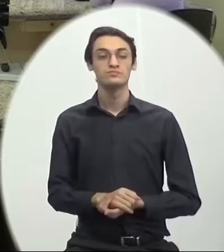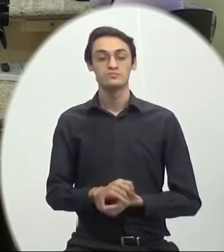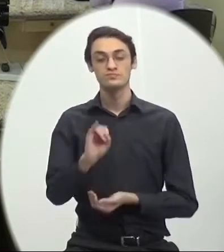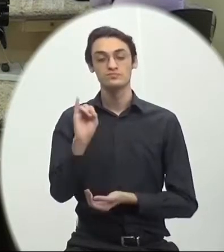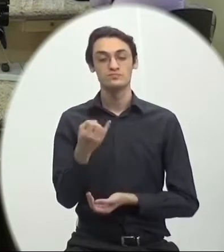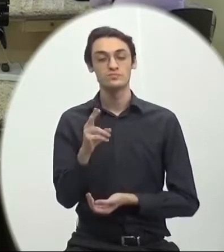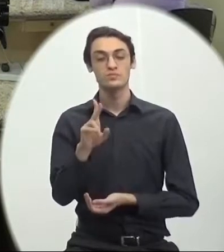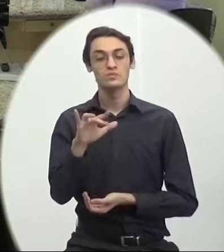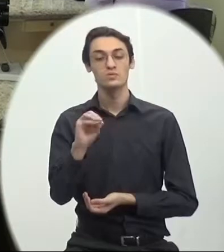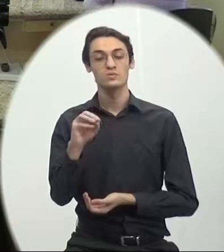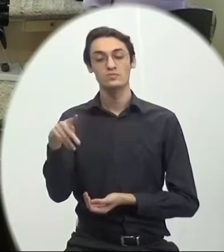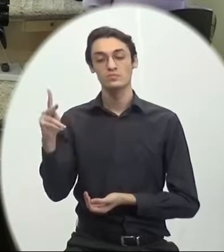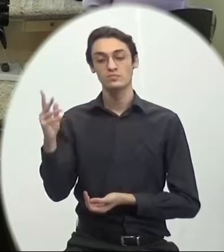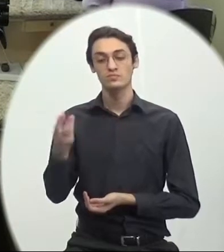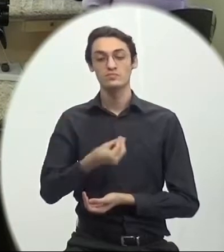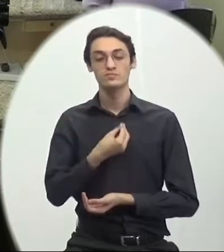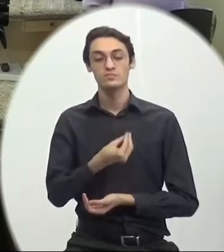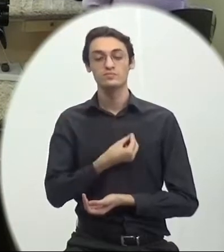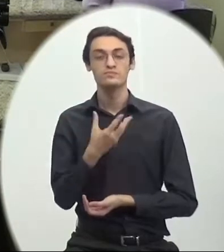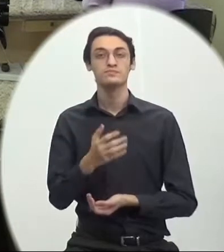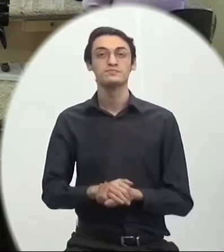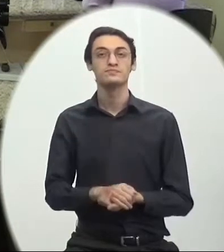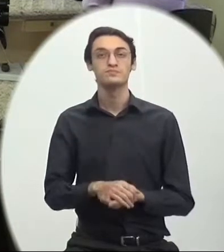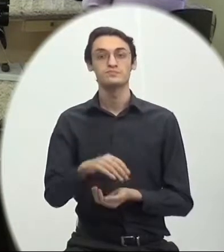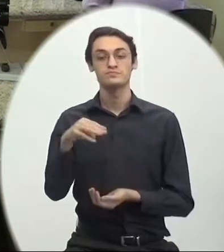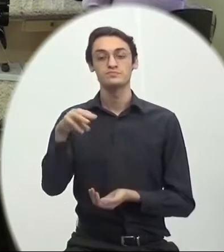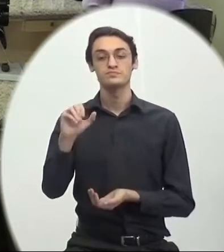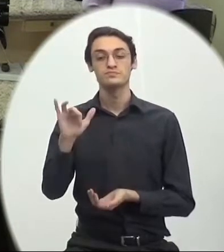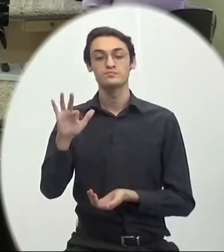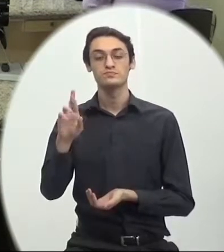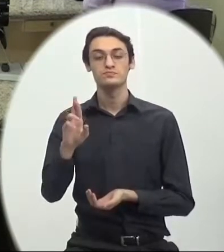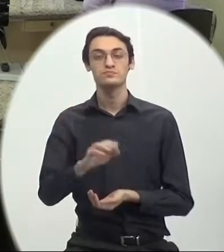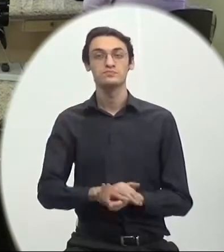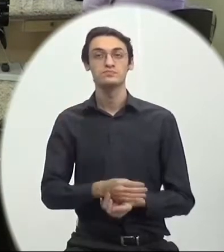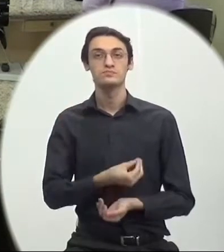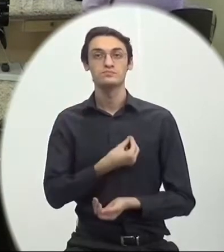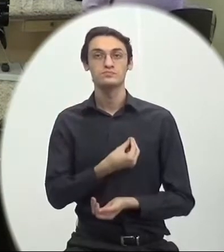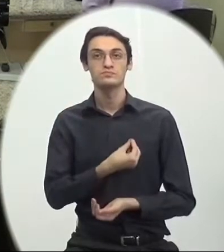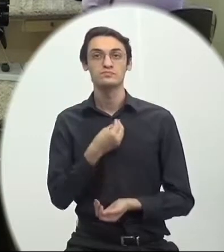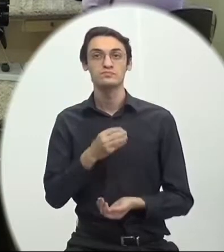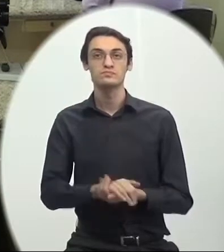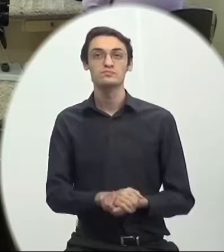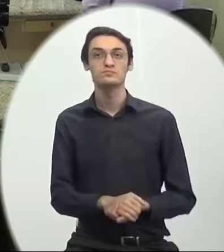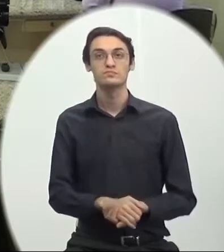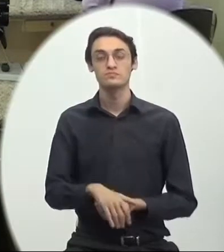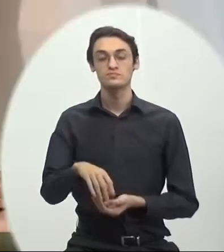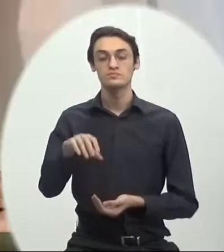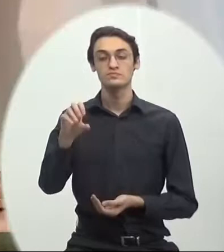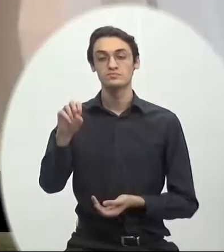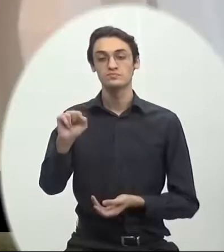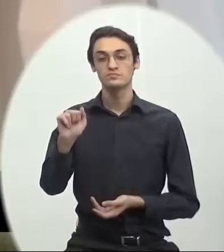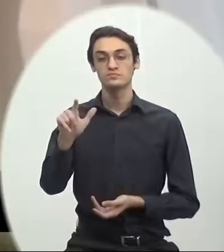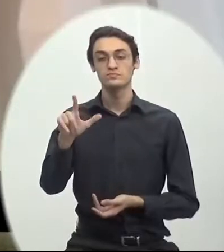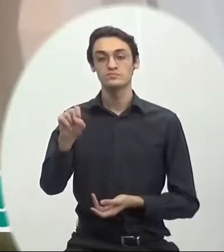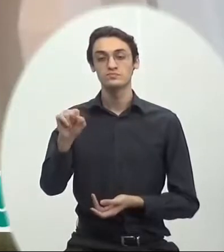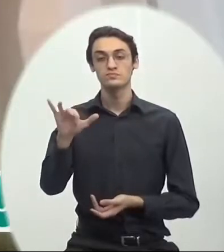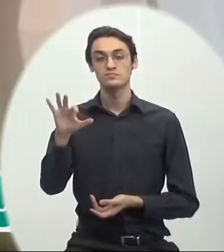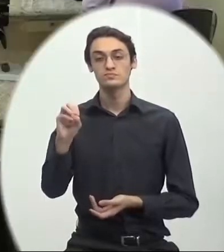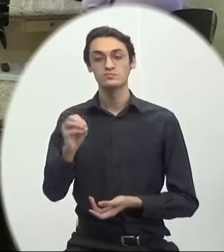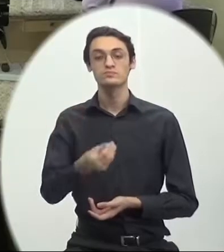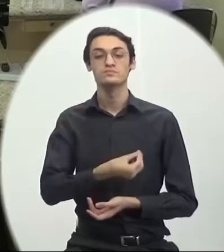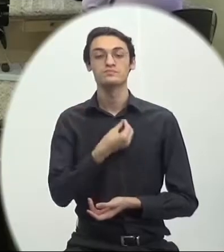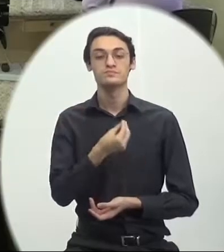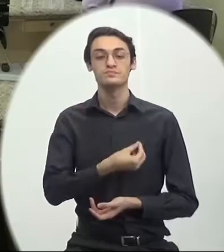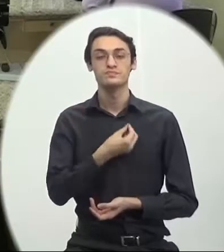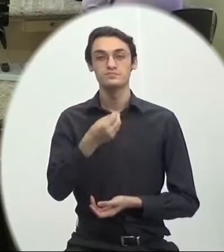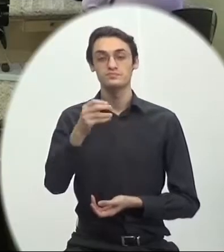vereador Júlio Kaminski, presente. Vereador Macir Dajori, presente. Presente. Vereador Salésio Lima,